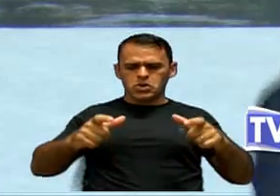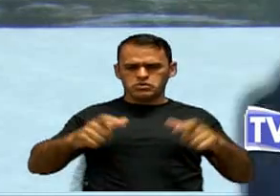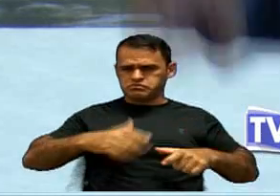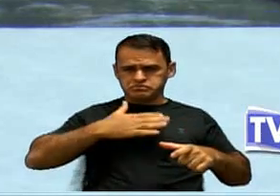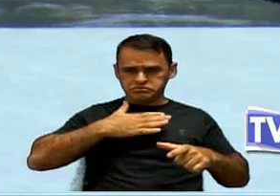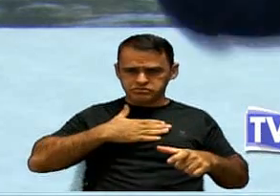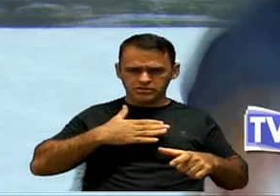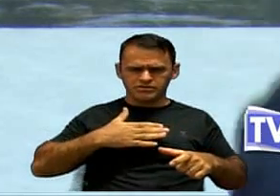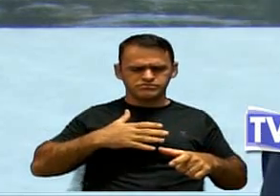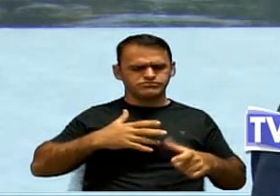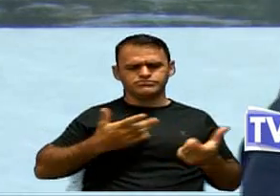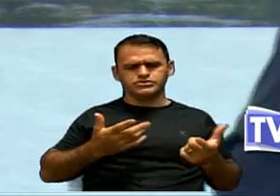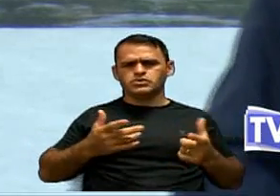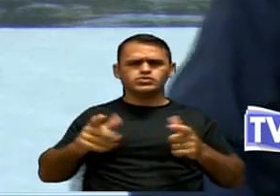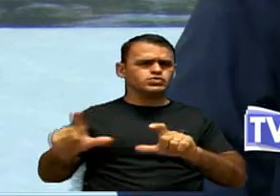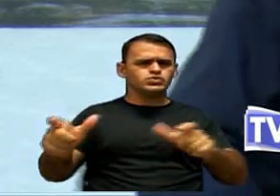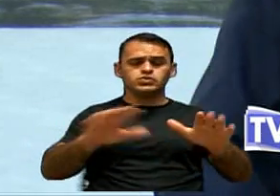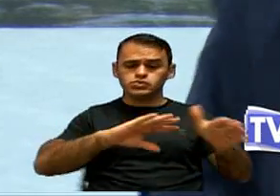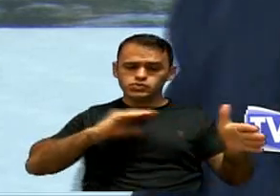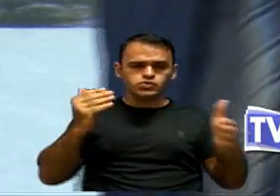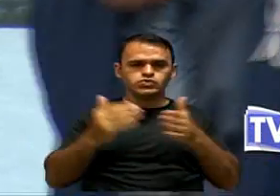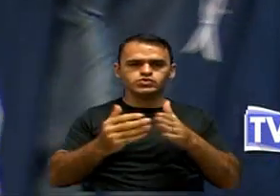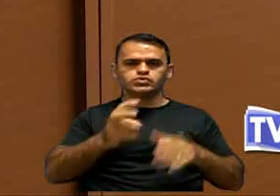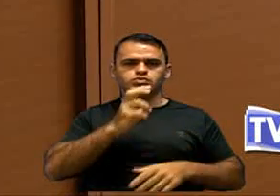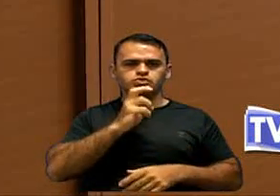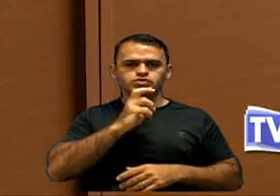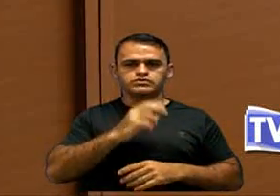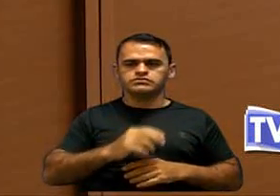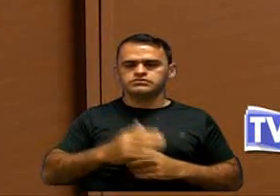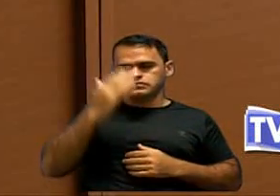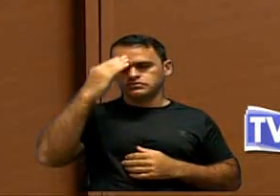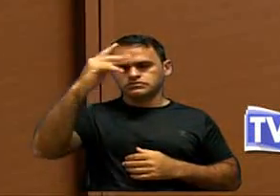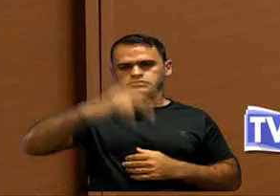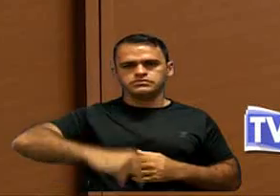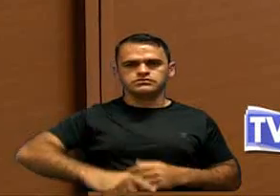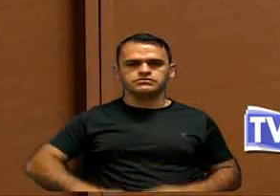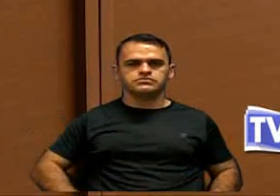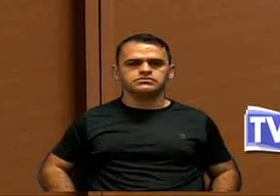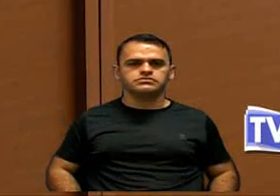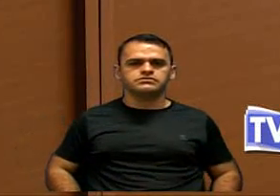sim, por toda Sorocaba. Muito obrigado, senhor presidente.